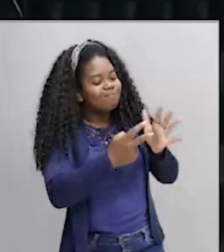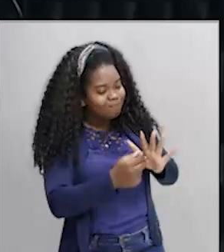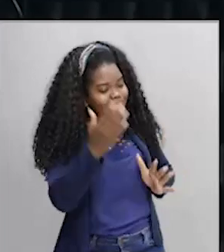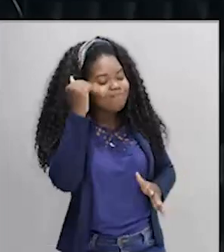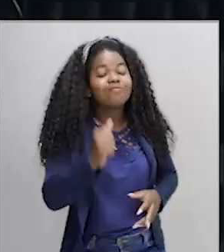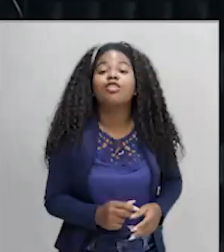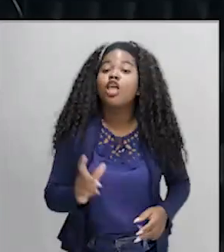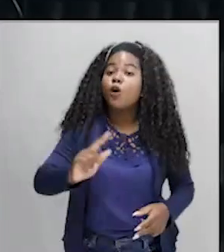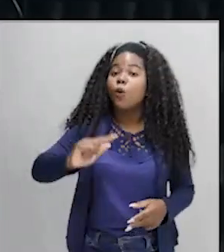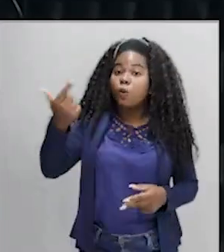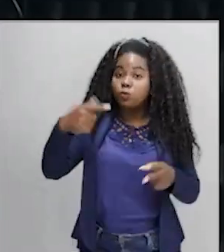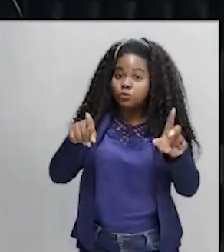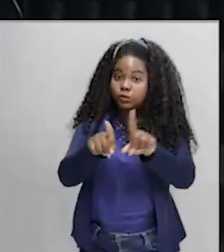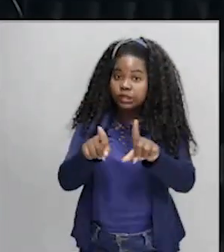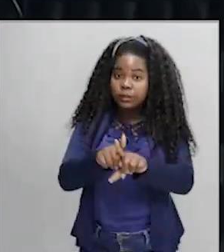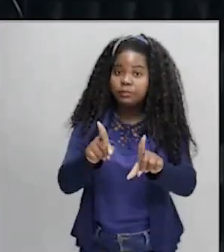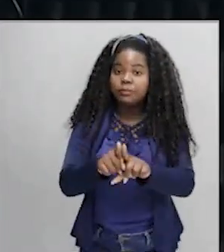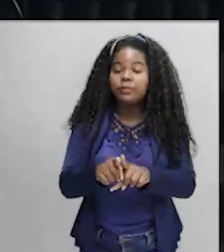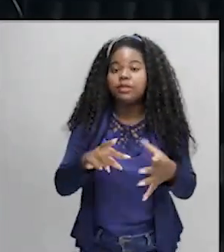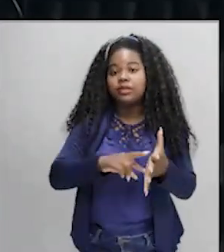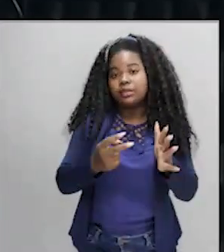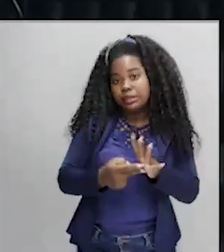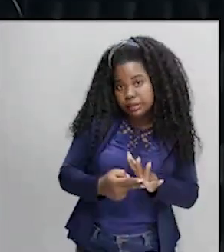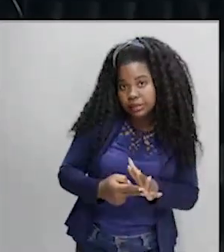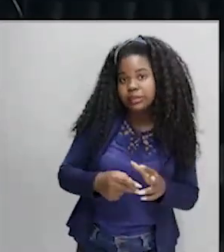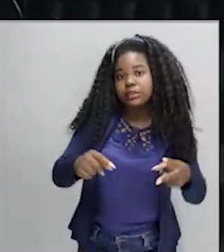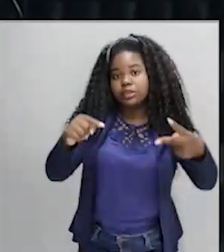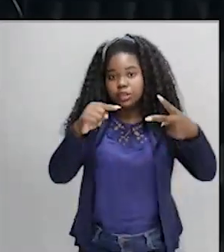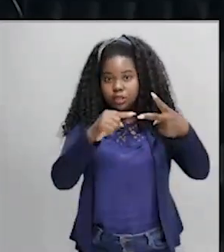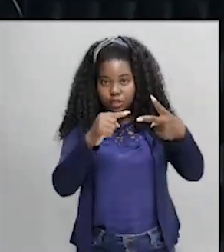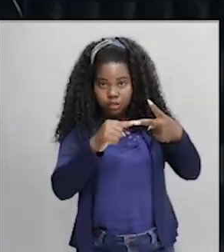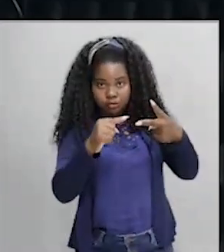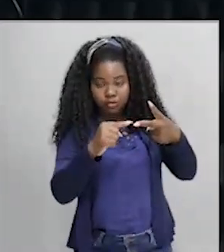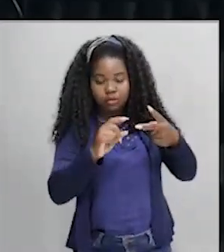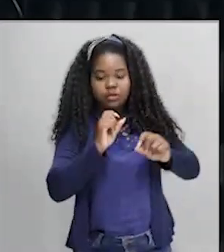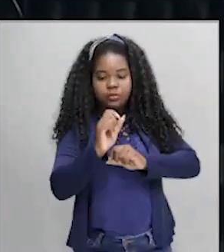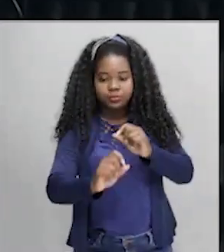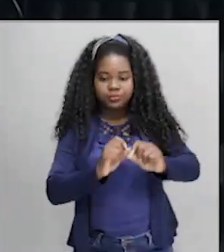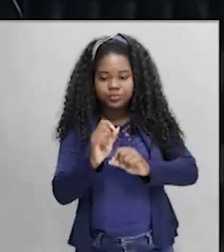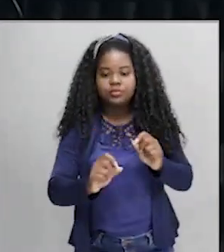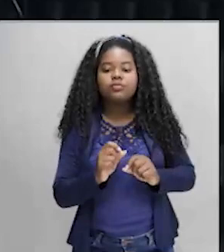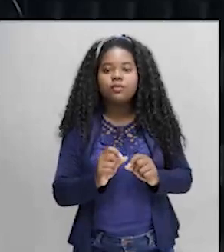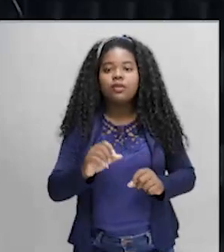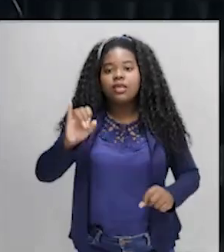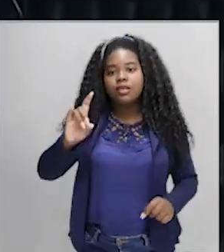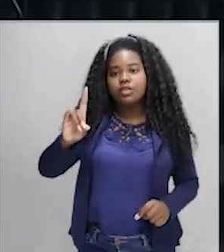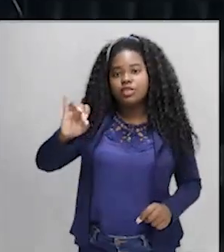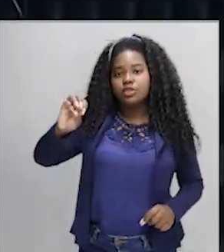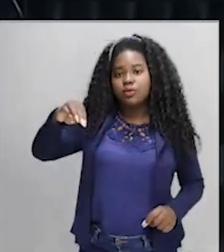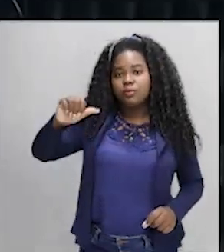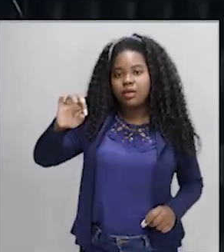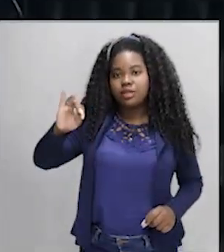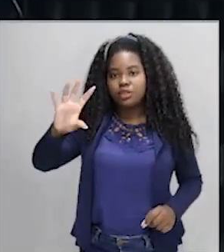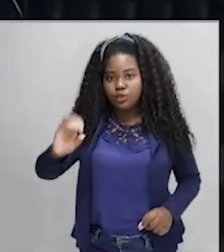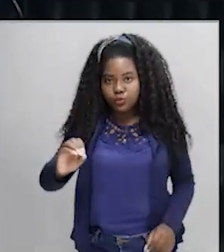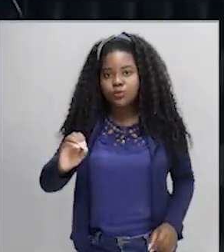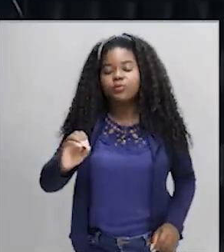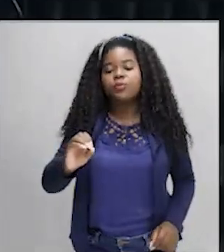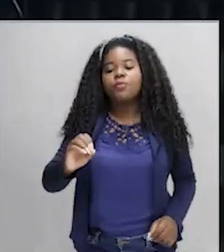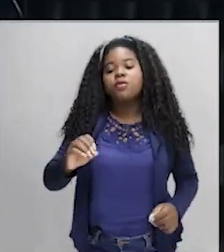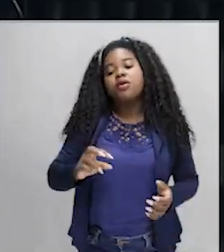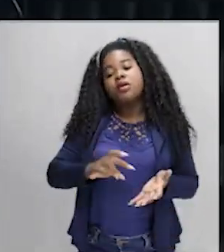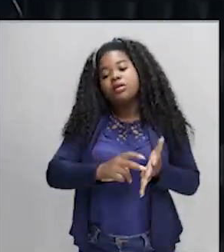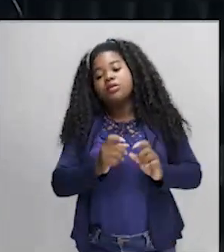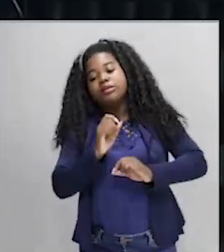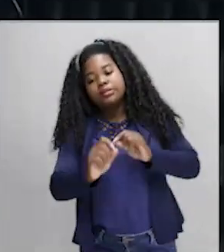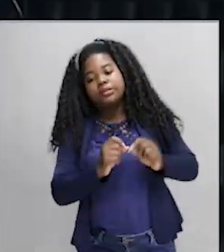E tem outros significados que entram naquele campo do significado idiomático. Ou seja, é aquele